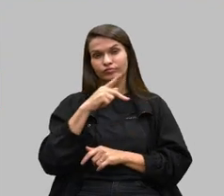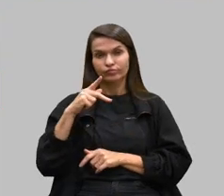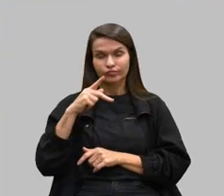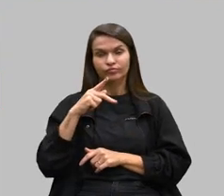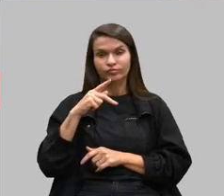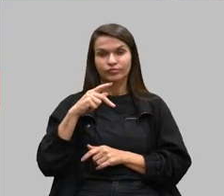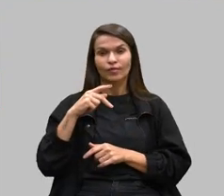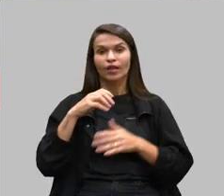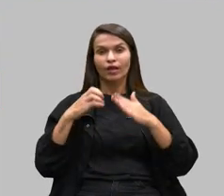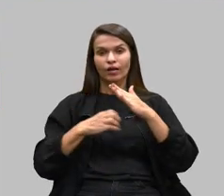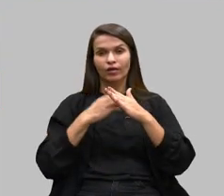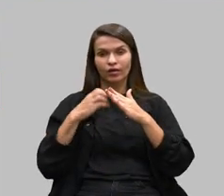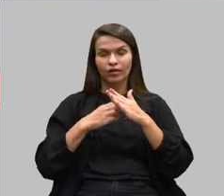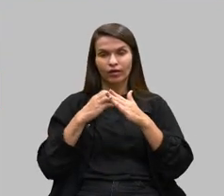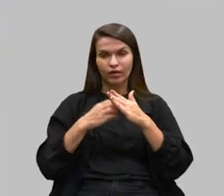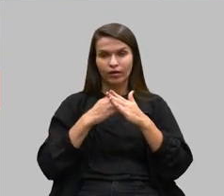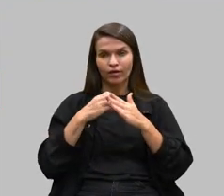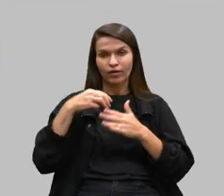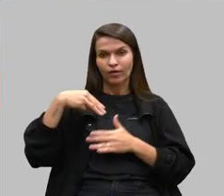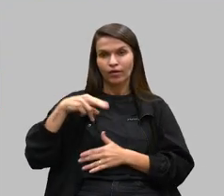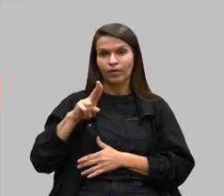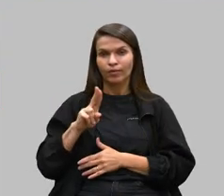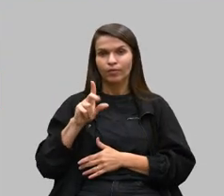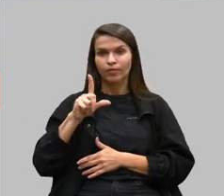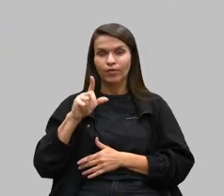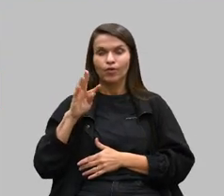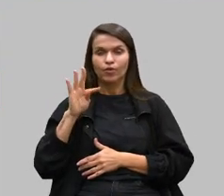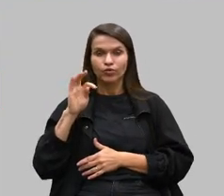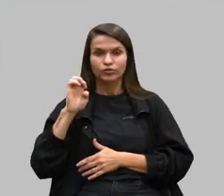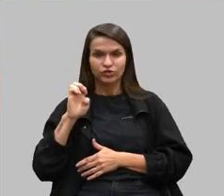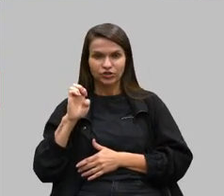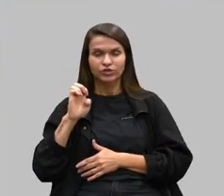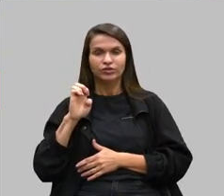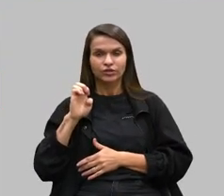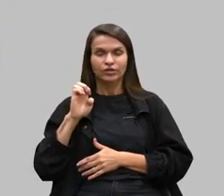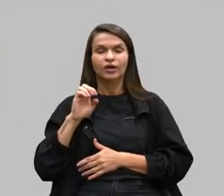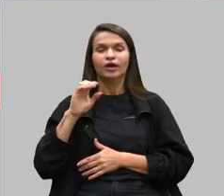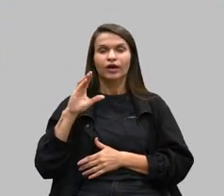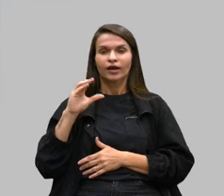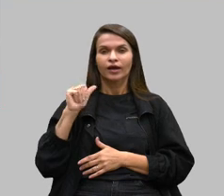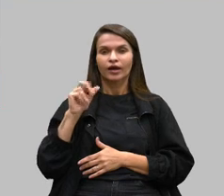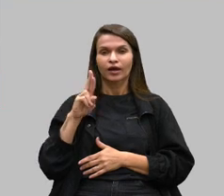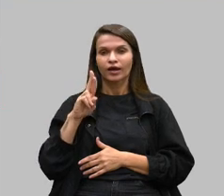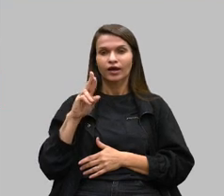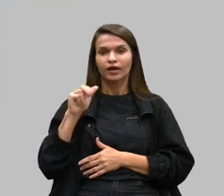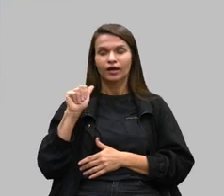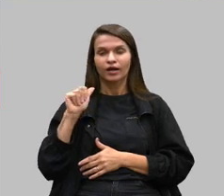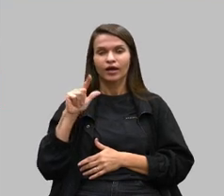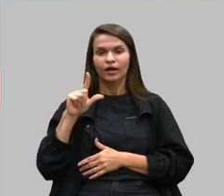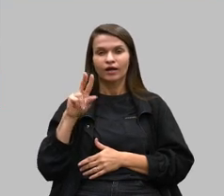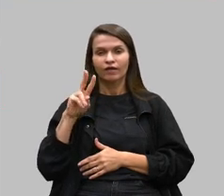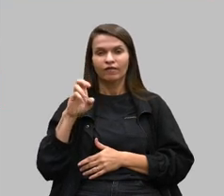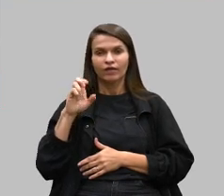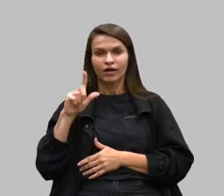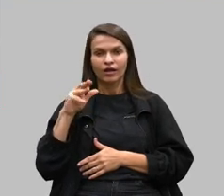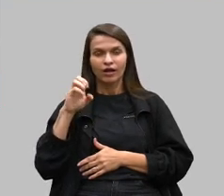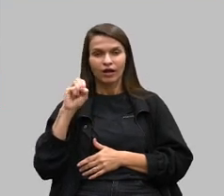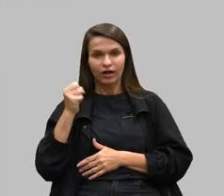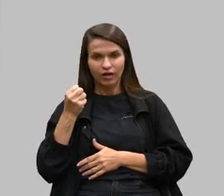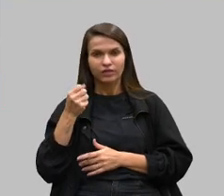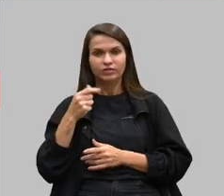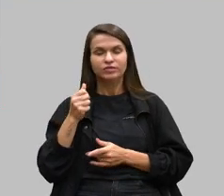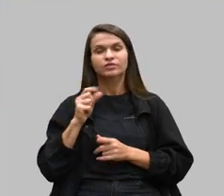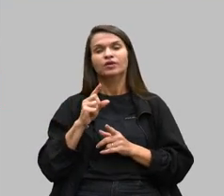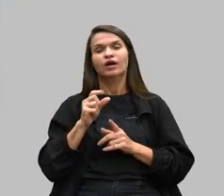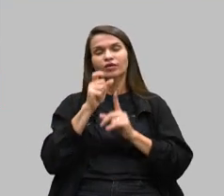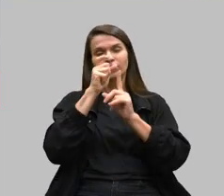Caravelas Divino Passos Nascimento está ali ó fica de pé aí Divino Esse é o presidente